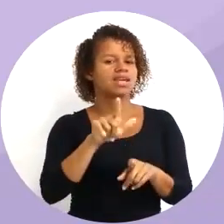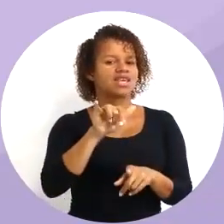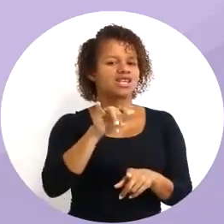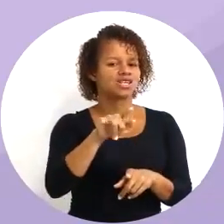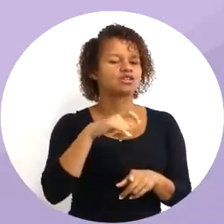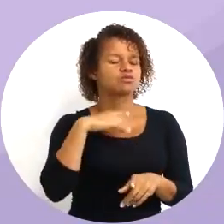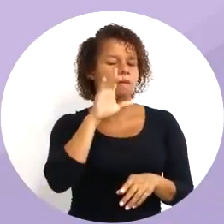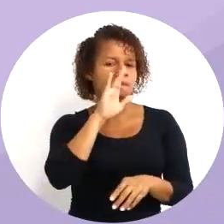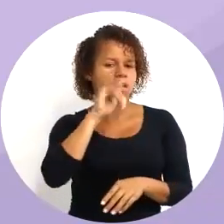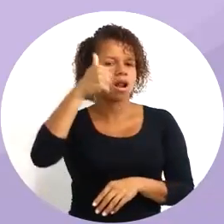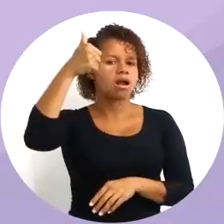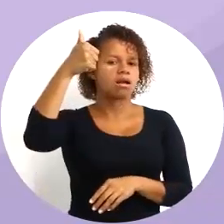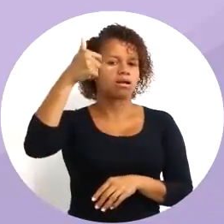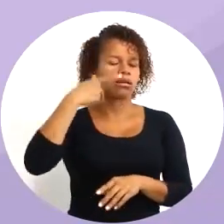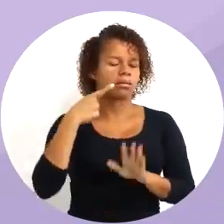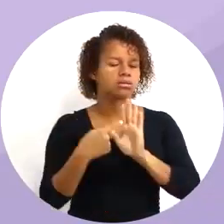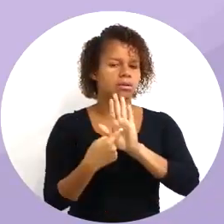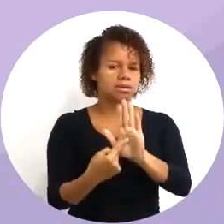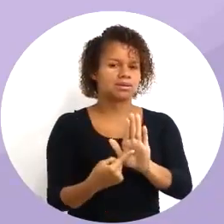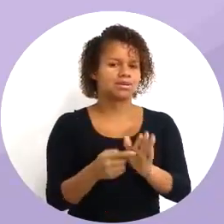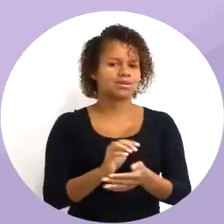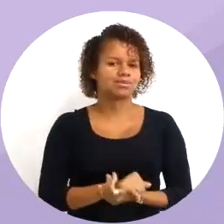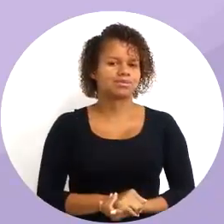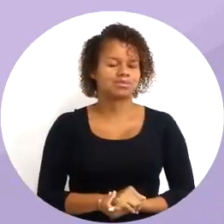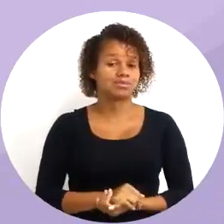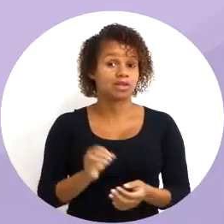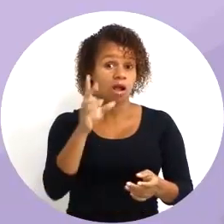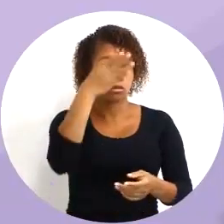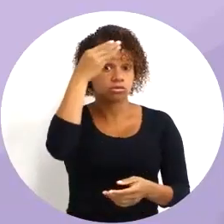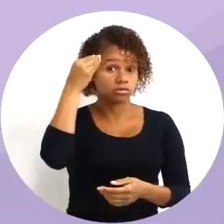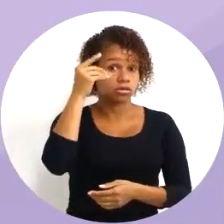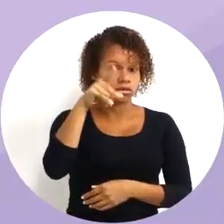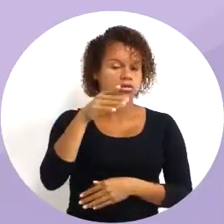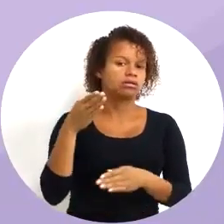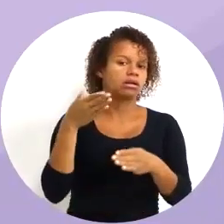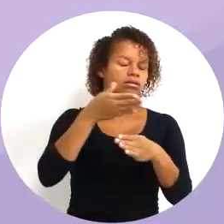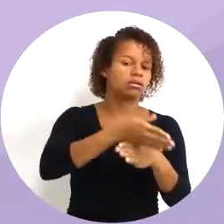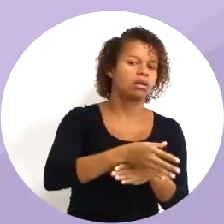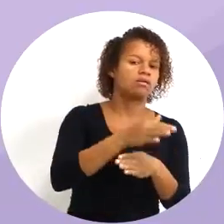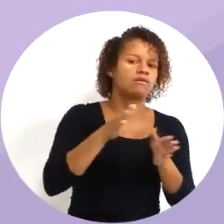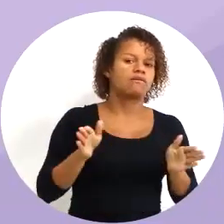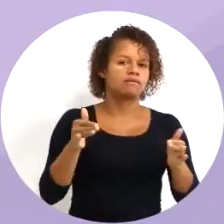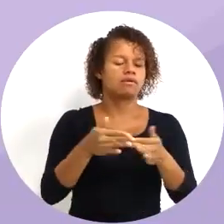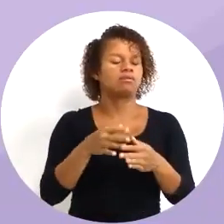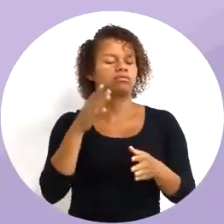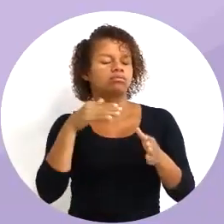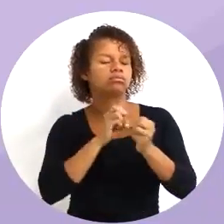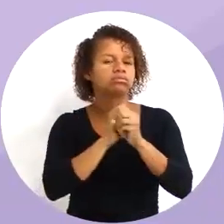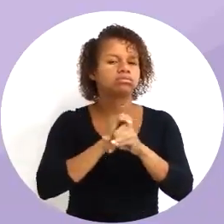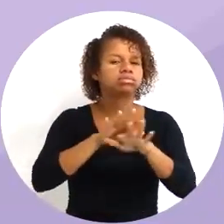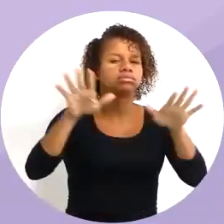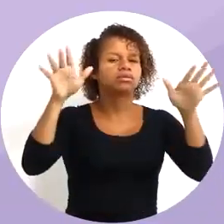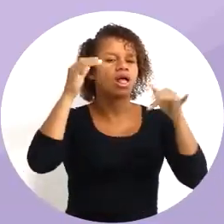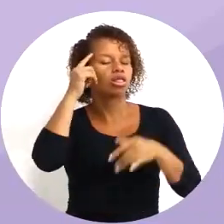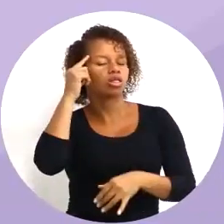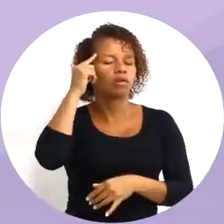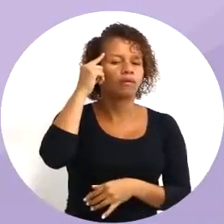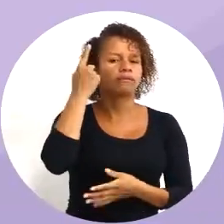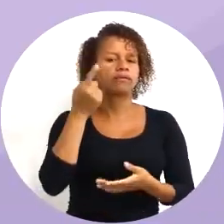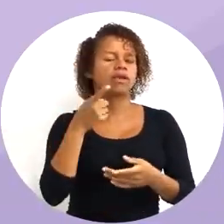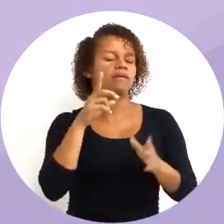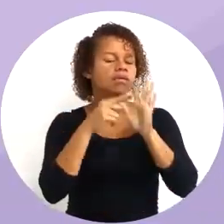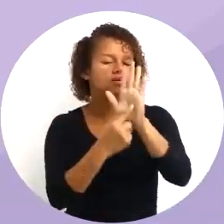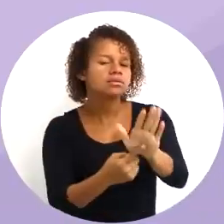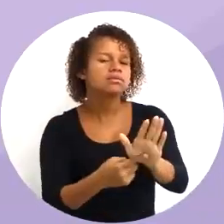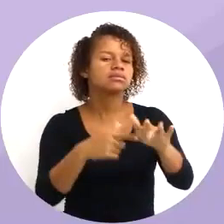também plugins que podem melhorar ainda mais a sua apresentação. Não se esqueça de entrar no fórum, compartilhar suas dúvidas,